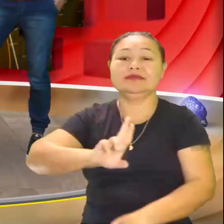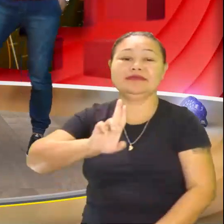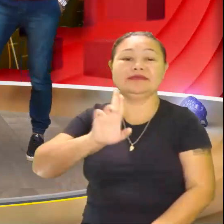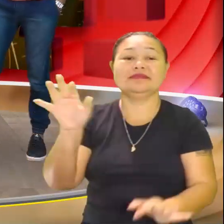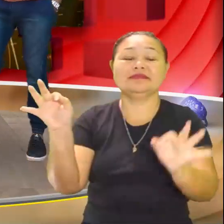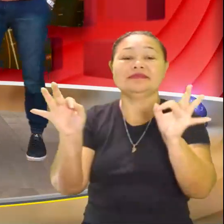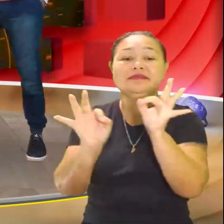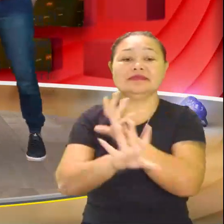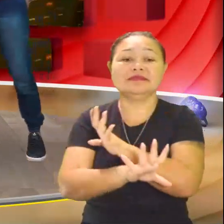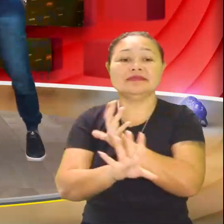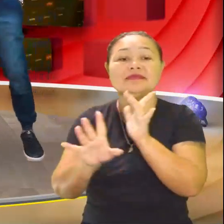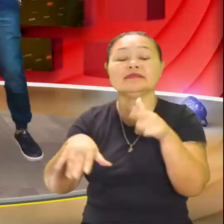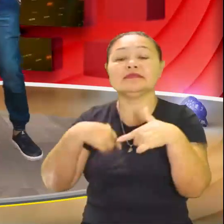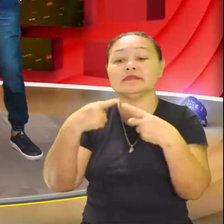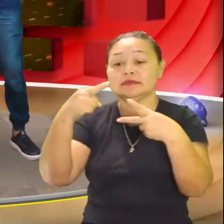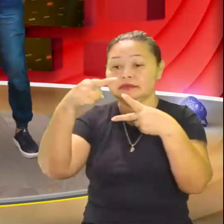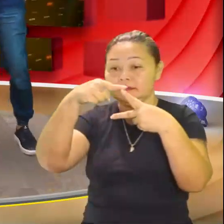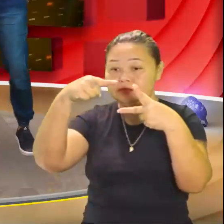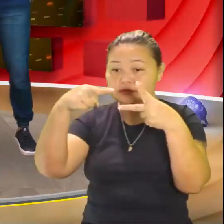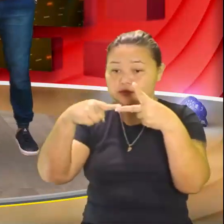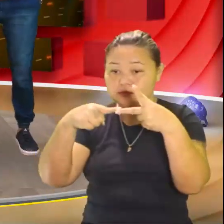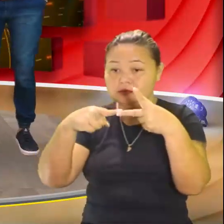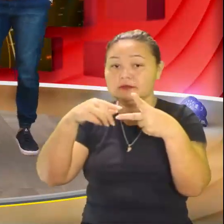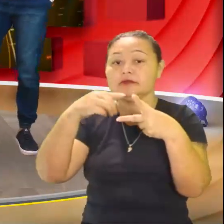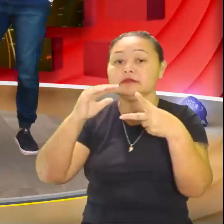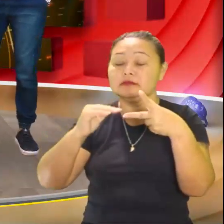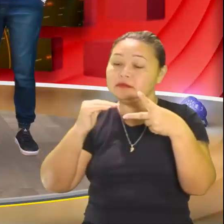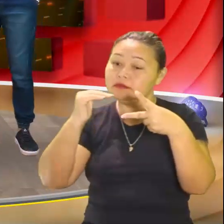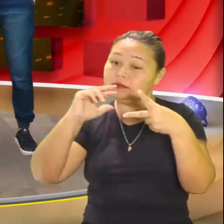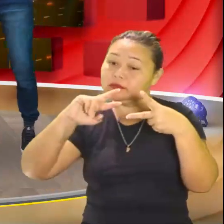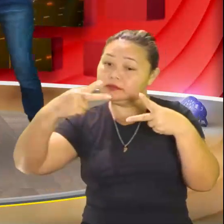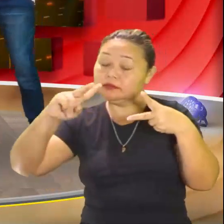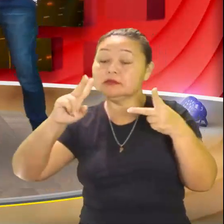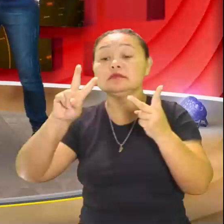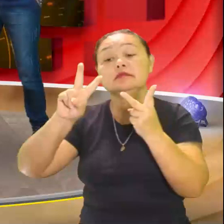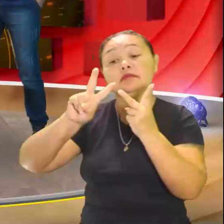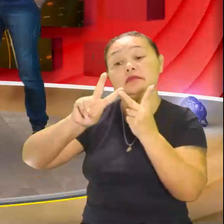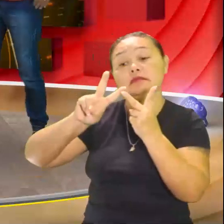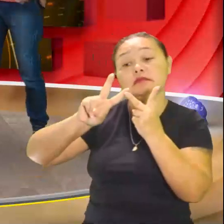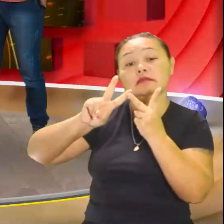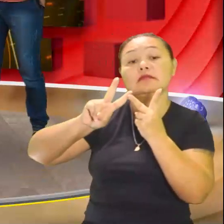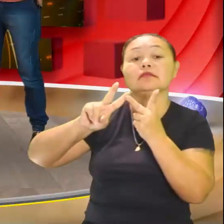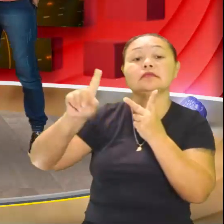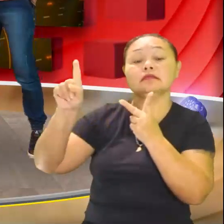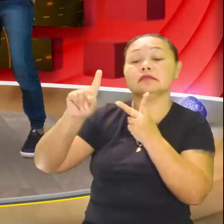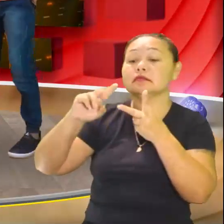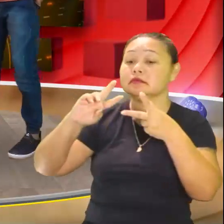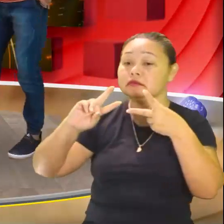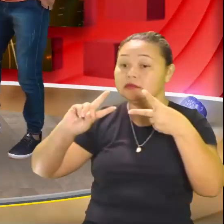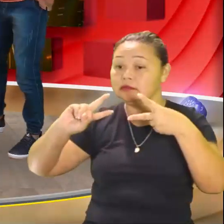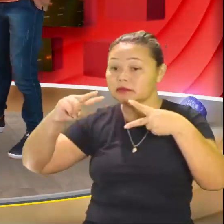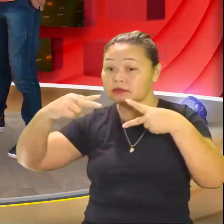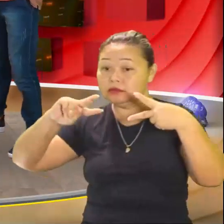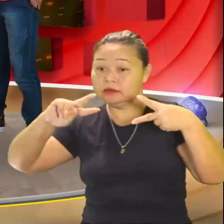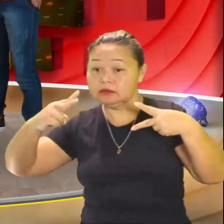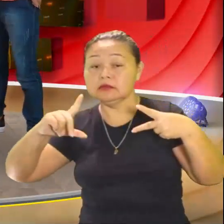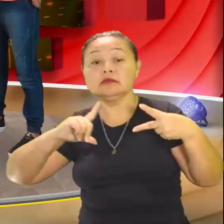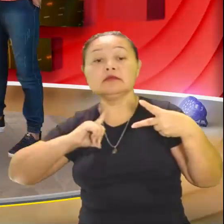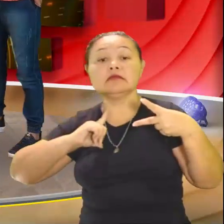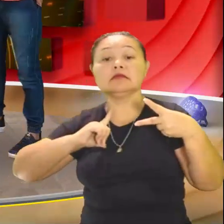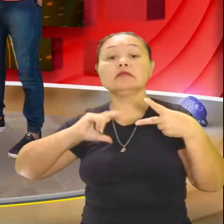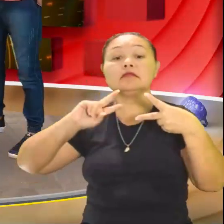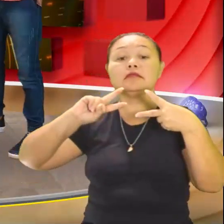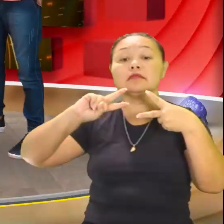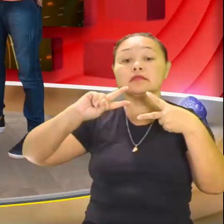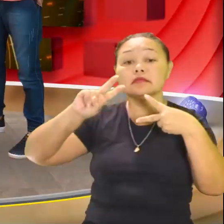Pronto. Então, nesses dois tipos de grandeza, a gente tem as escalares e as vetoriais. As escalares são essa aqui, ó. O que acontece na